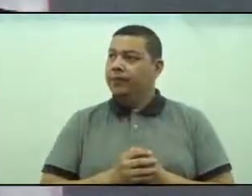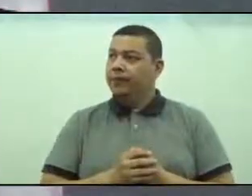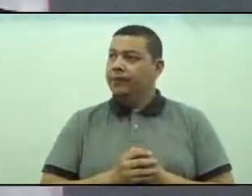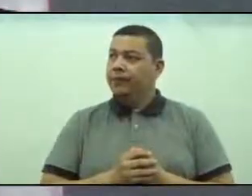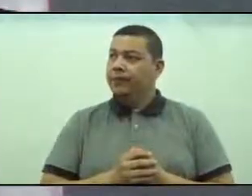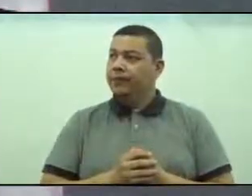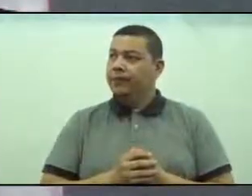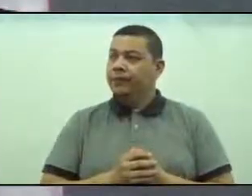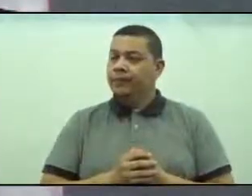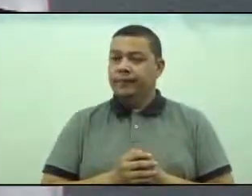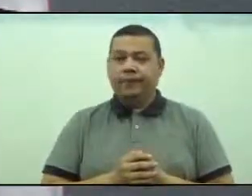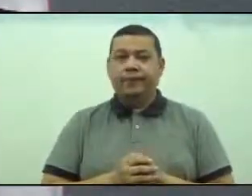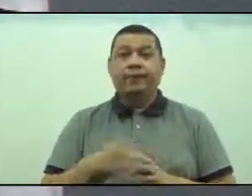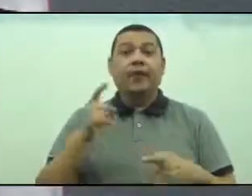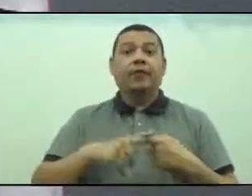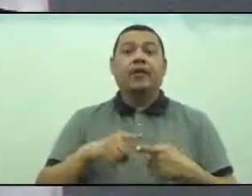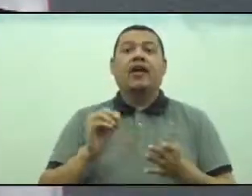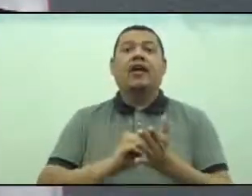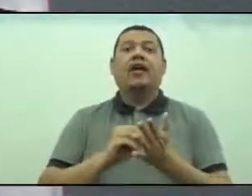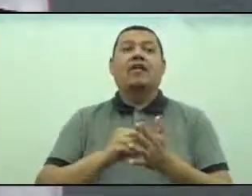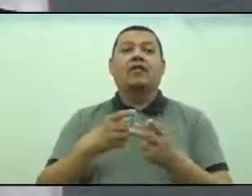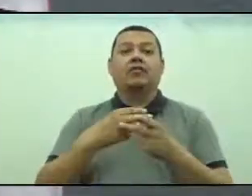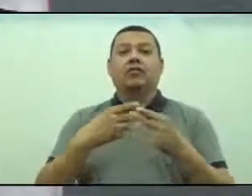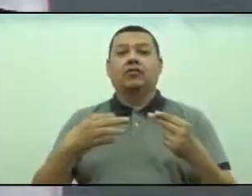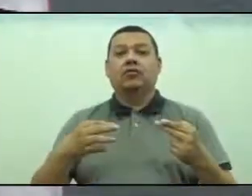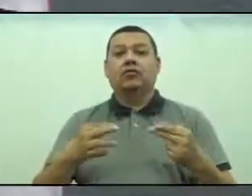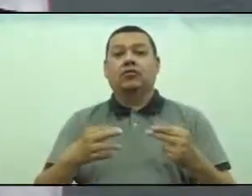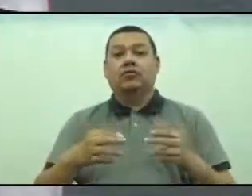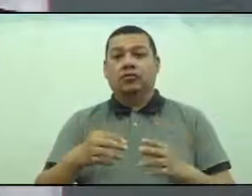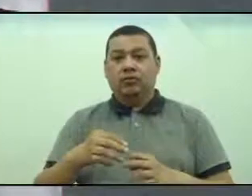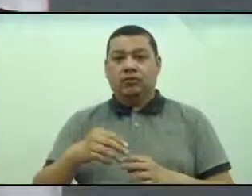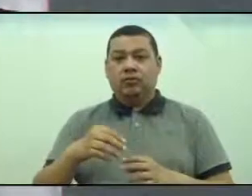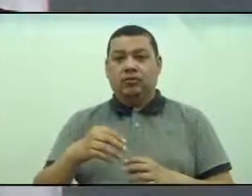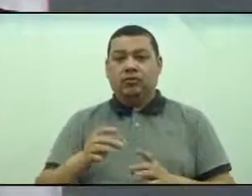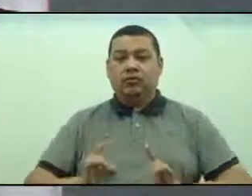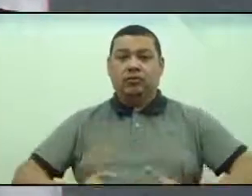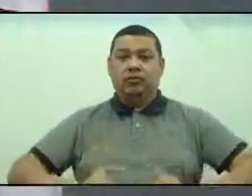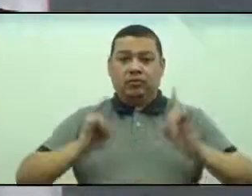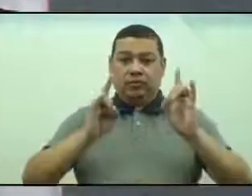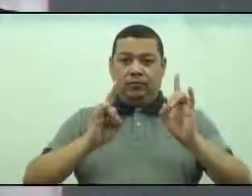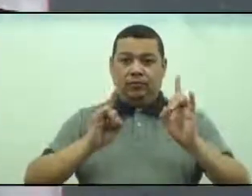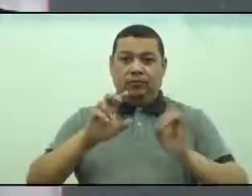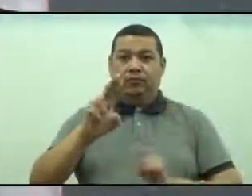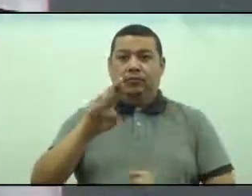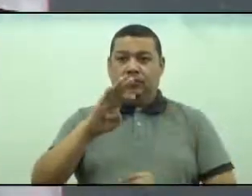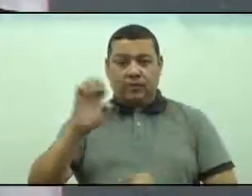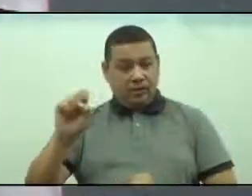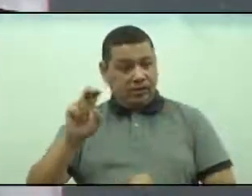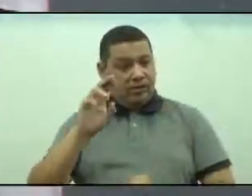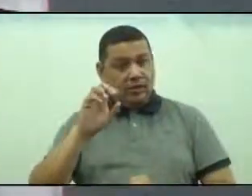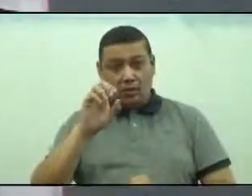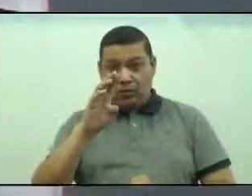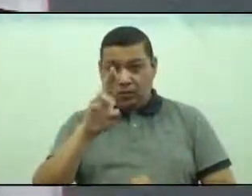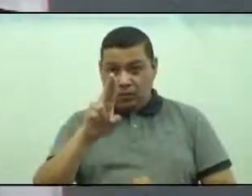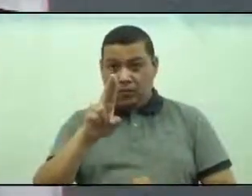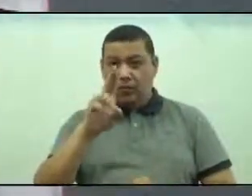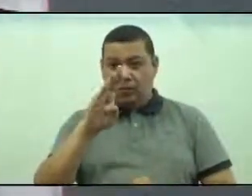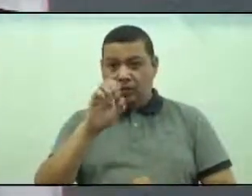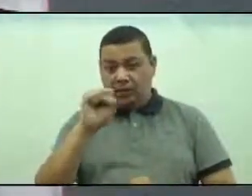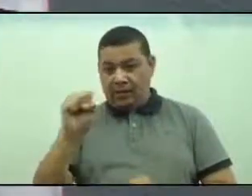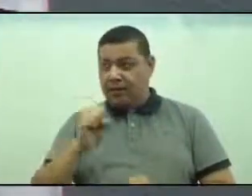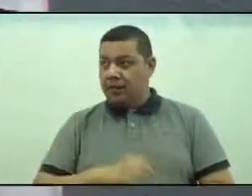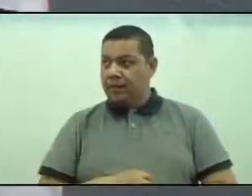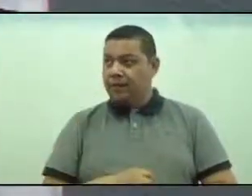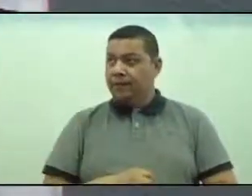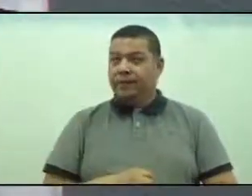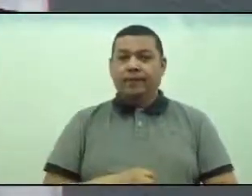posto do Riozinho. Liguei para o senhor, conversei com o senhor me disse que esse carro será devolvido